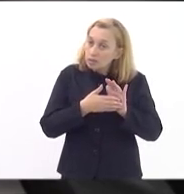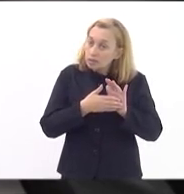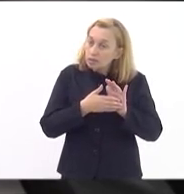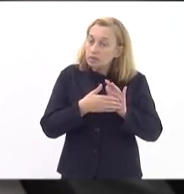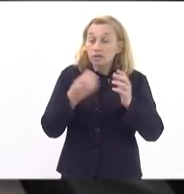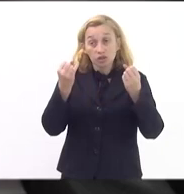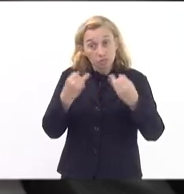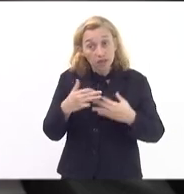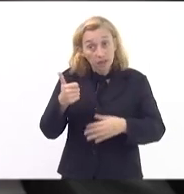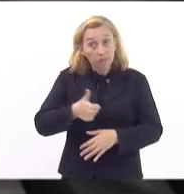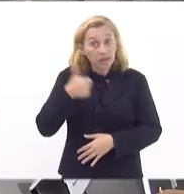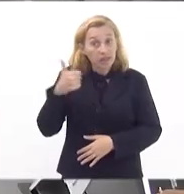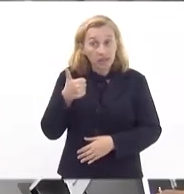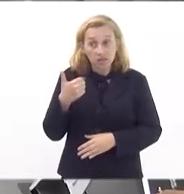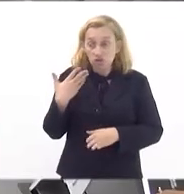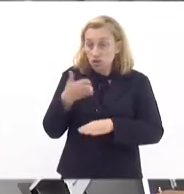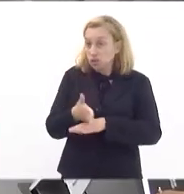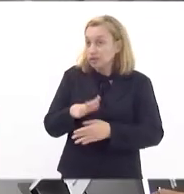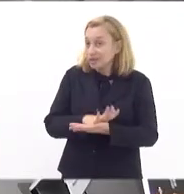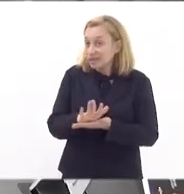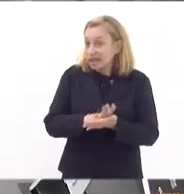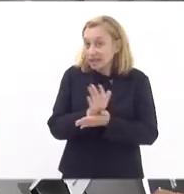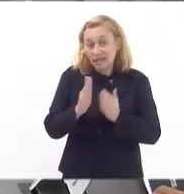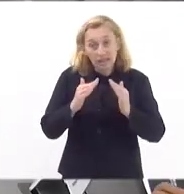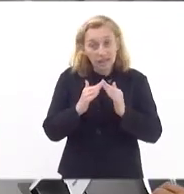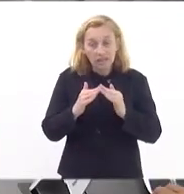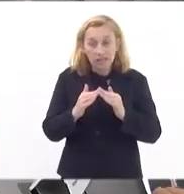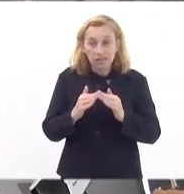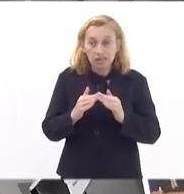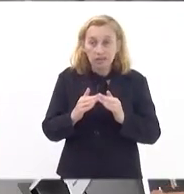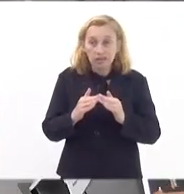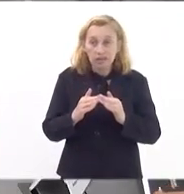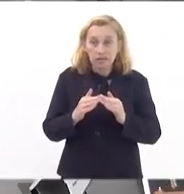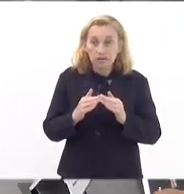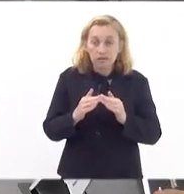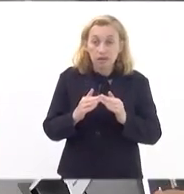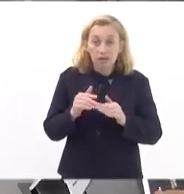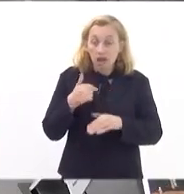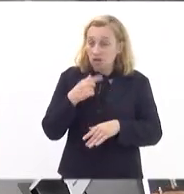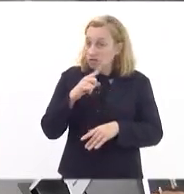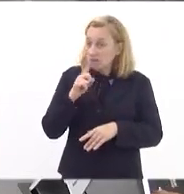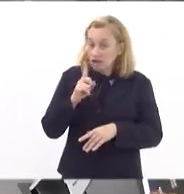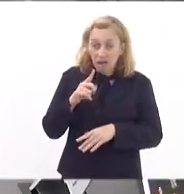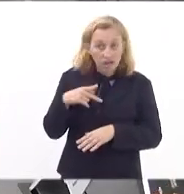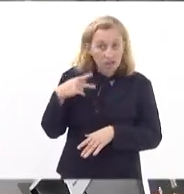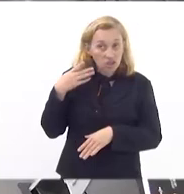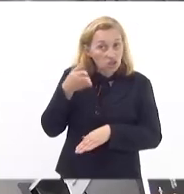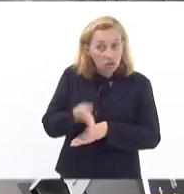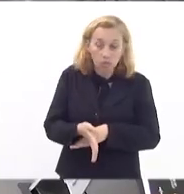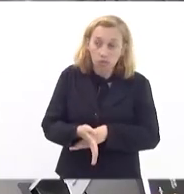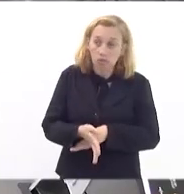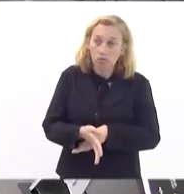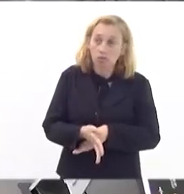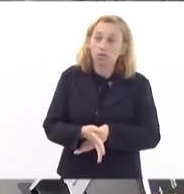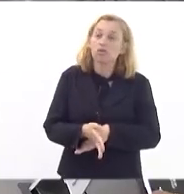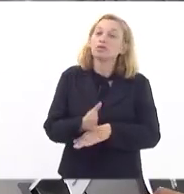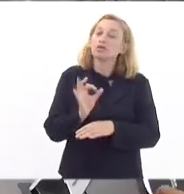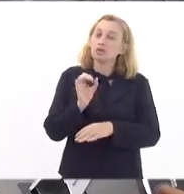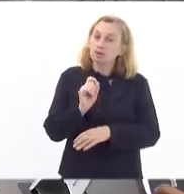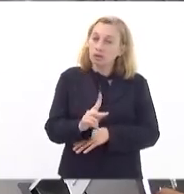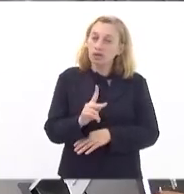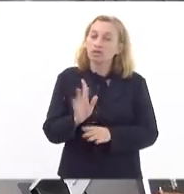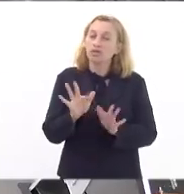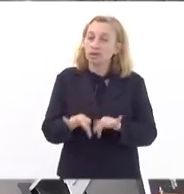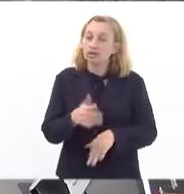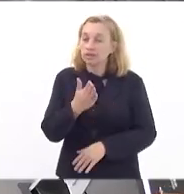esclarecer melhor porque não chegou nada essa casa Eu não disse que chegou também ok falou se não disse pode concluir